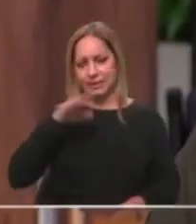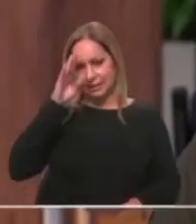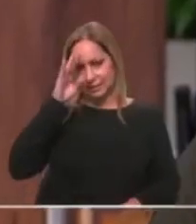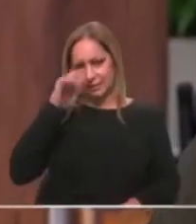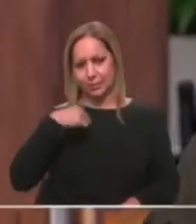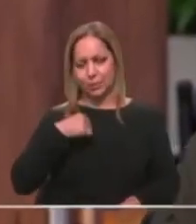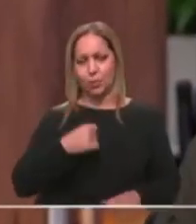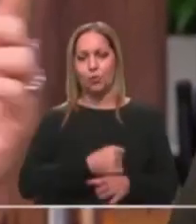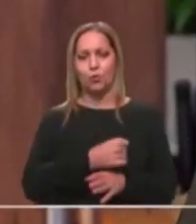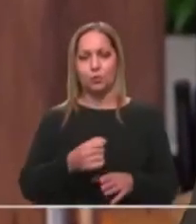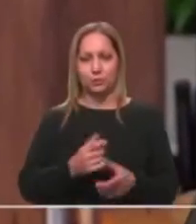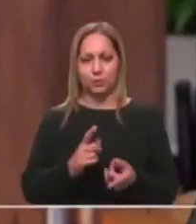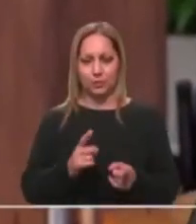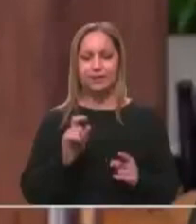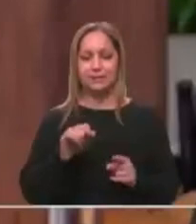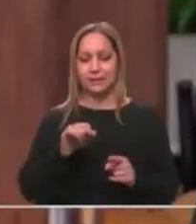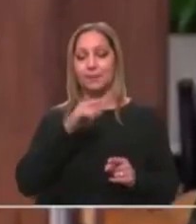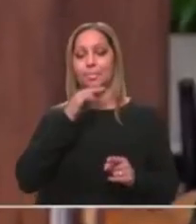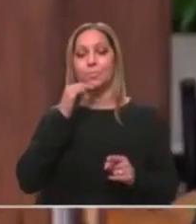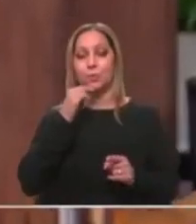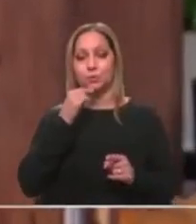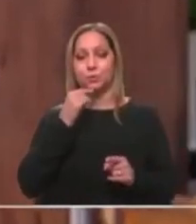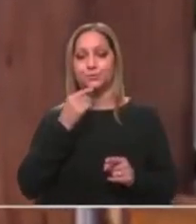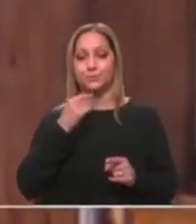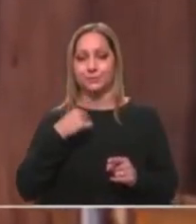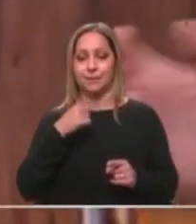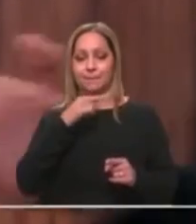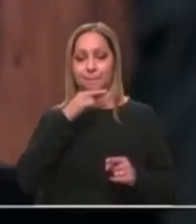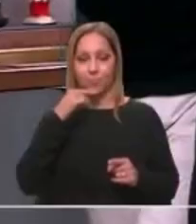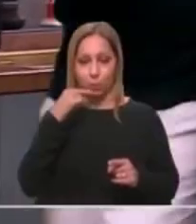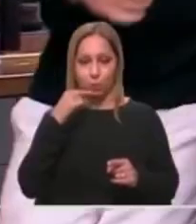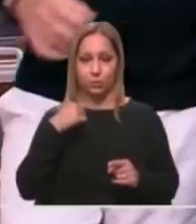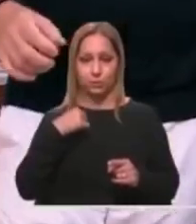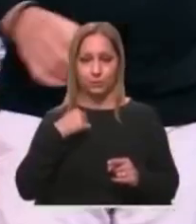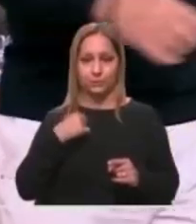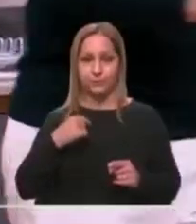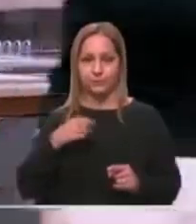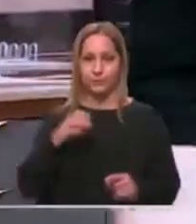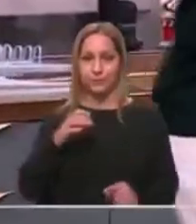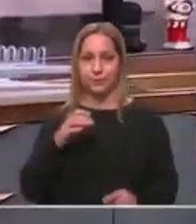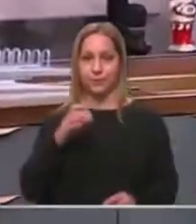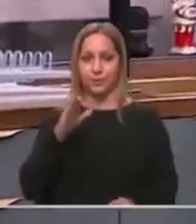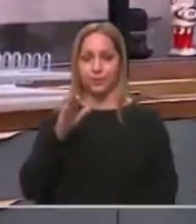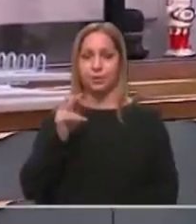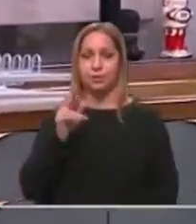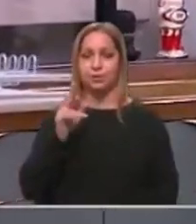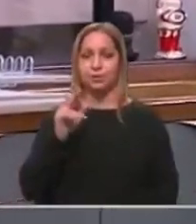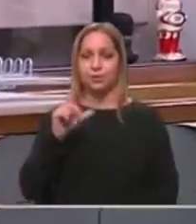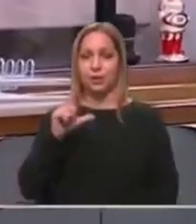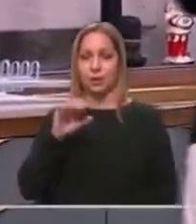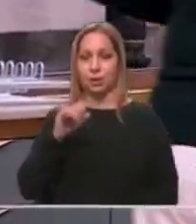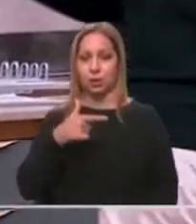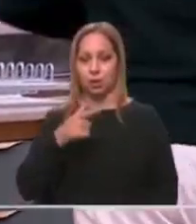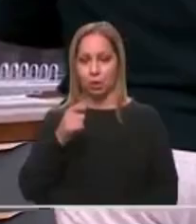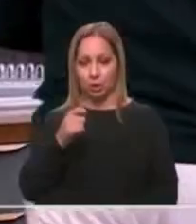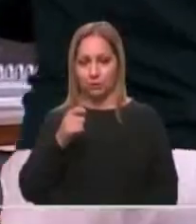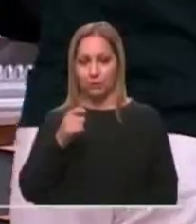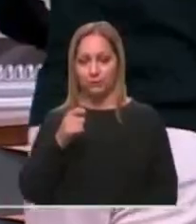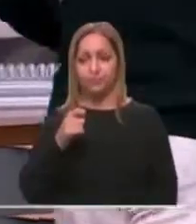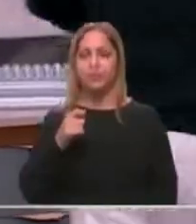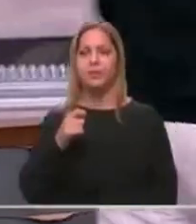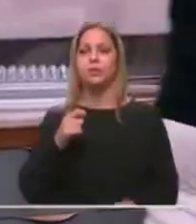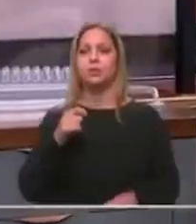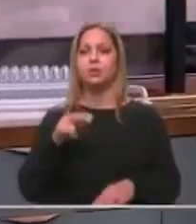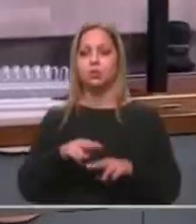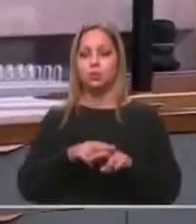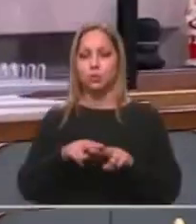Queremos, e os docinhos também. Então, os doces vou fazer uma charlotte de chocolate com framboesa. O que é uma charlotte?